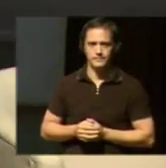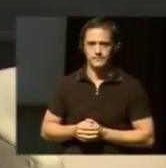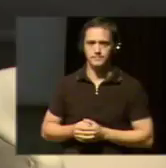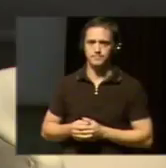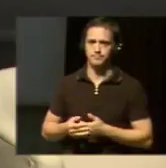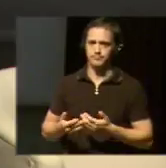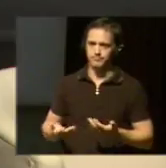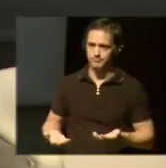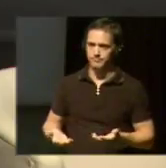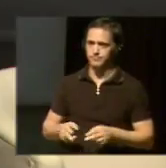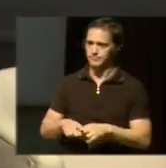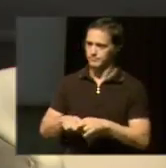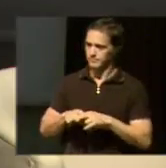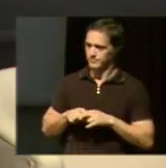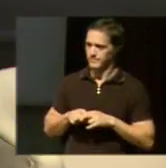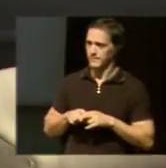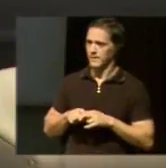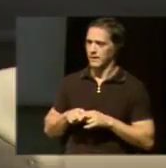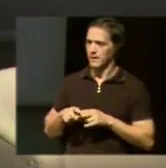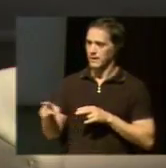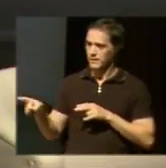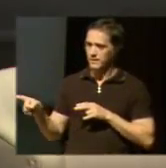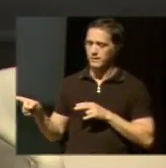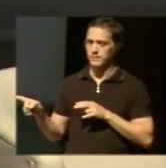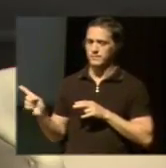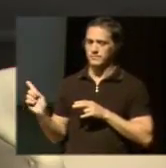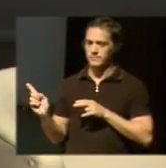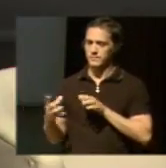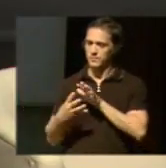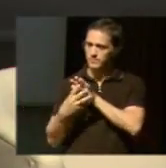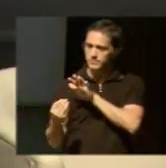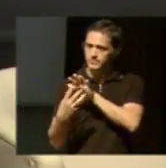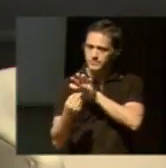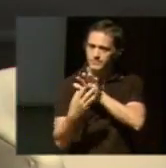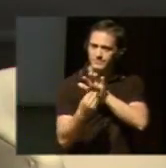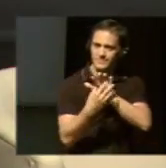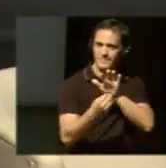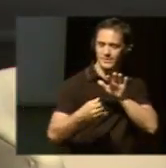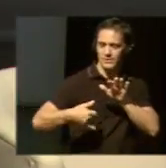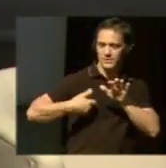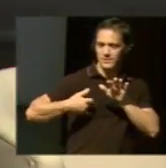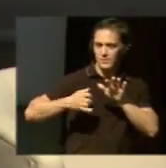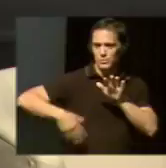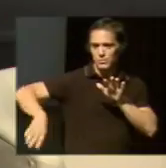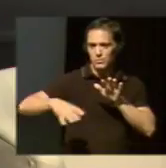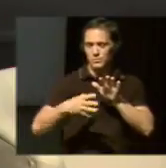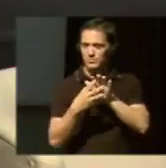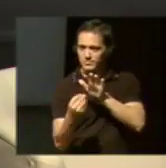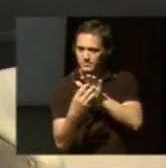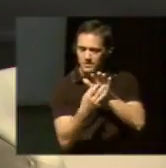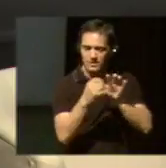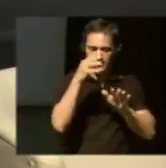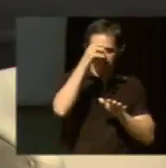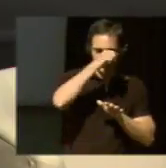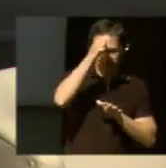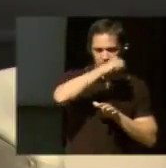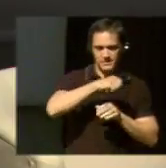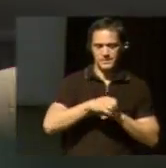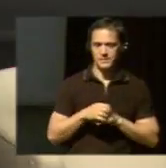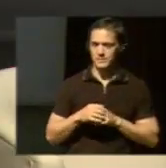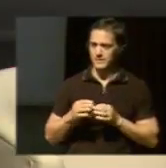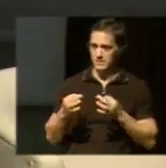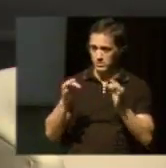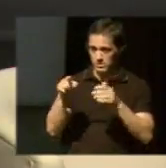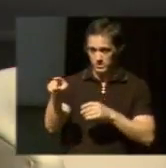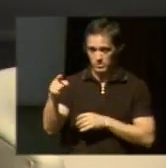Por isso, são modelos muito bons para os outros idosos, para os que não usam tecnologia, para mostrar